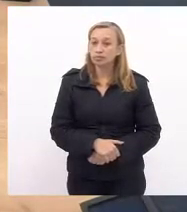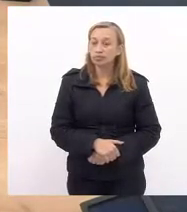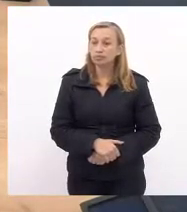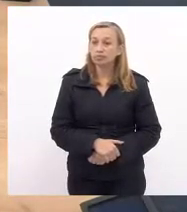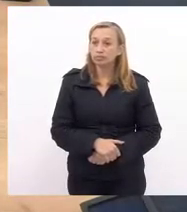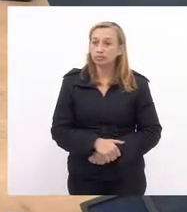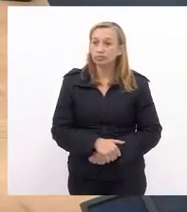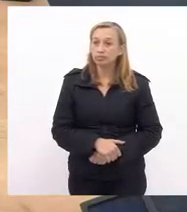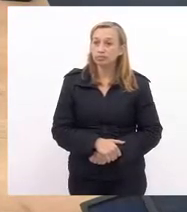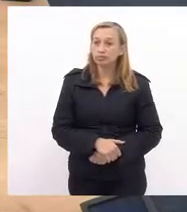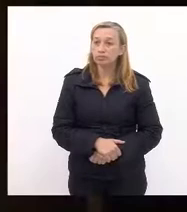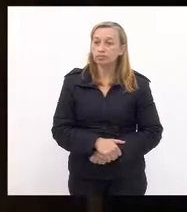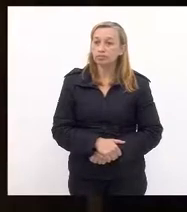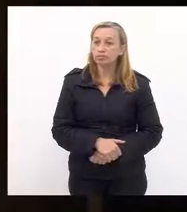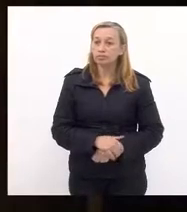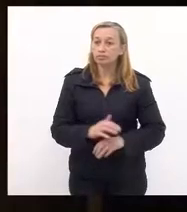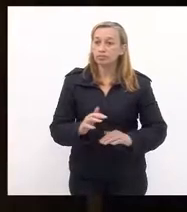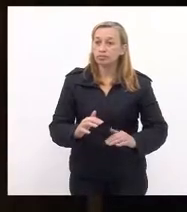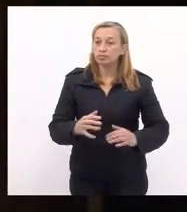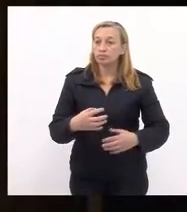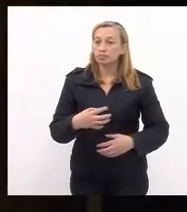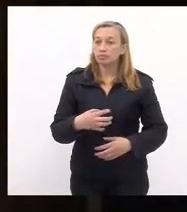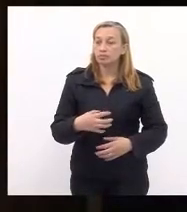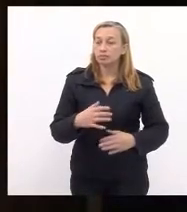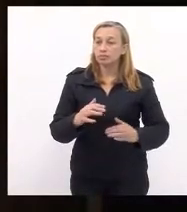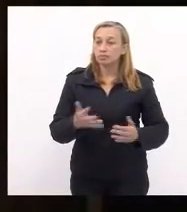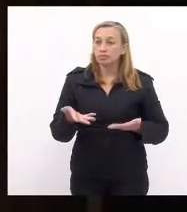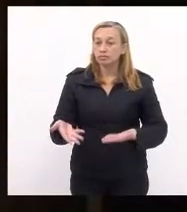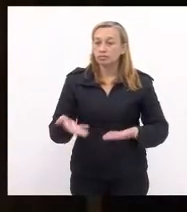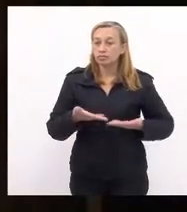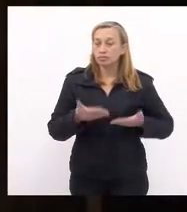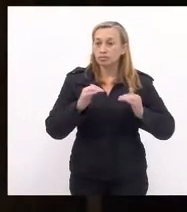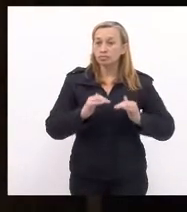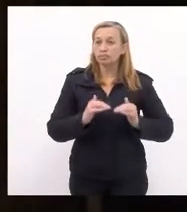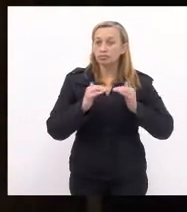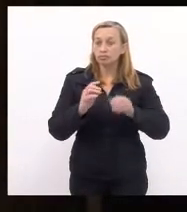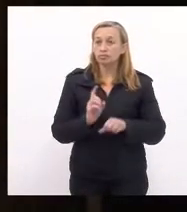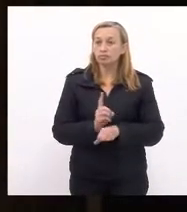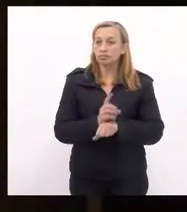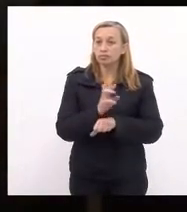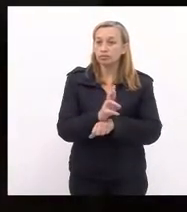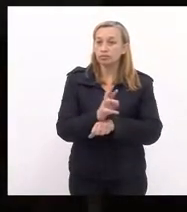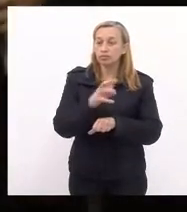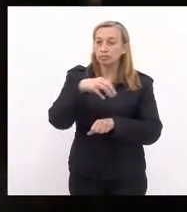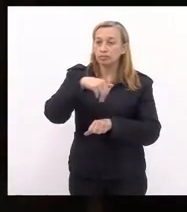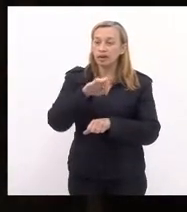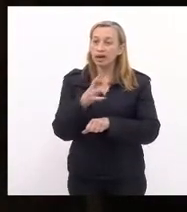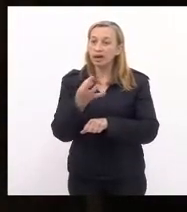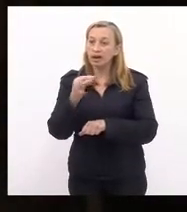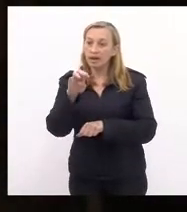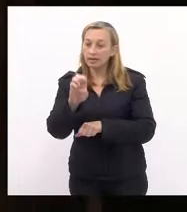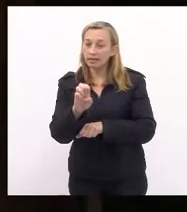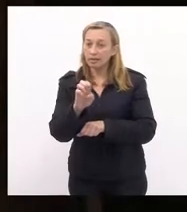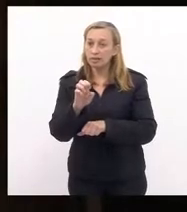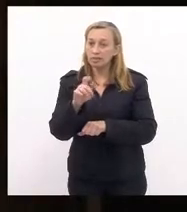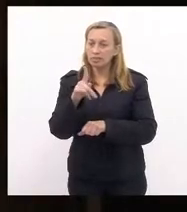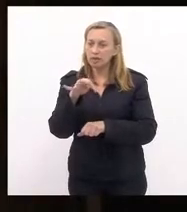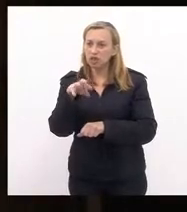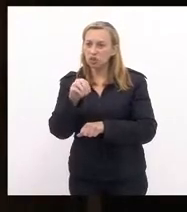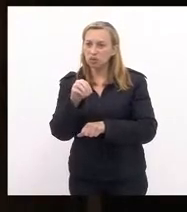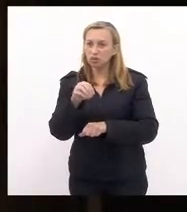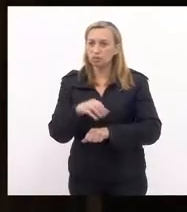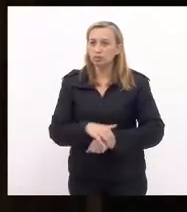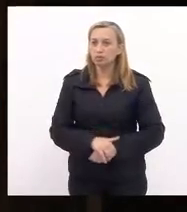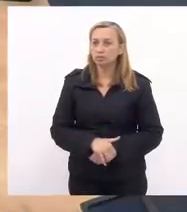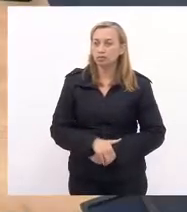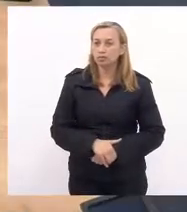Tenho a honra de chamar a excelentíssima doutora Margarete Pinto Pires